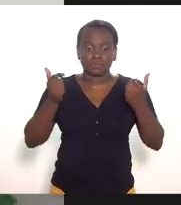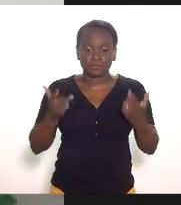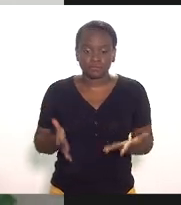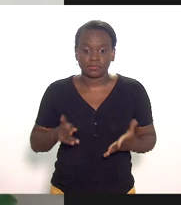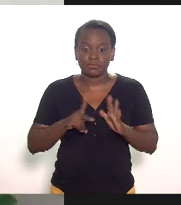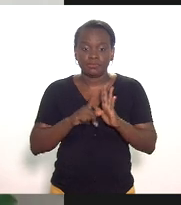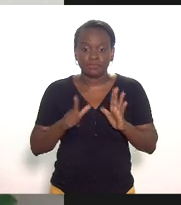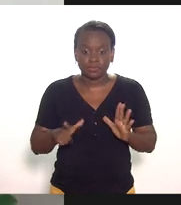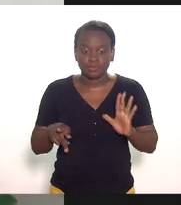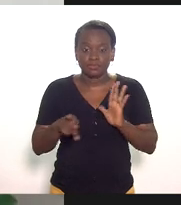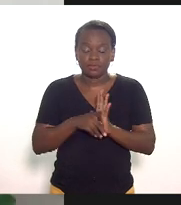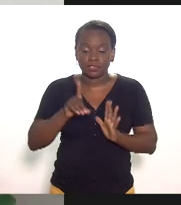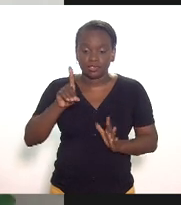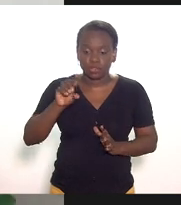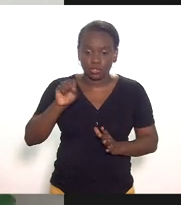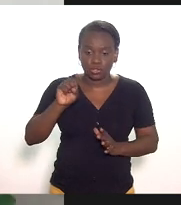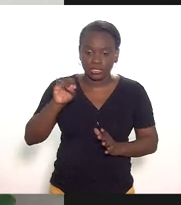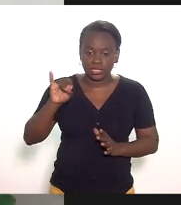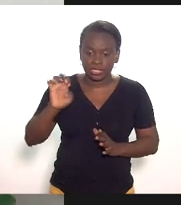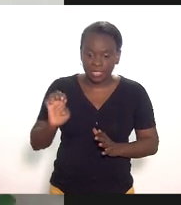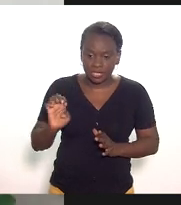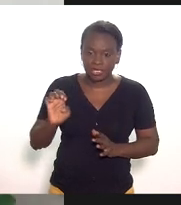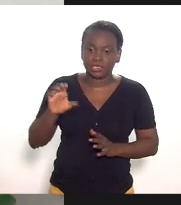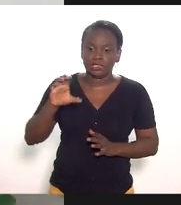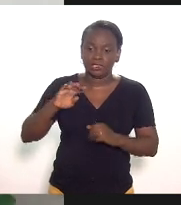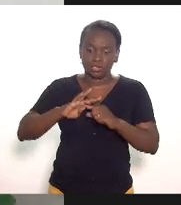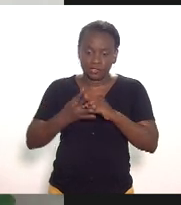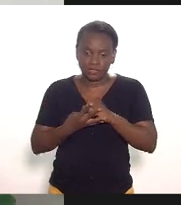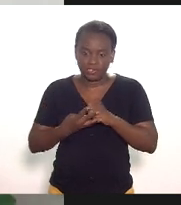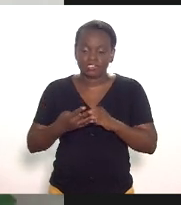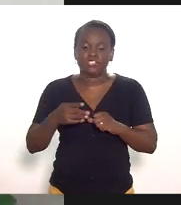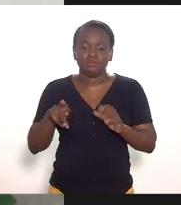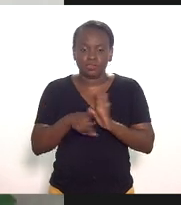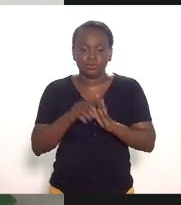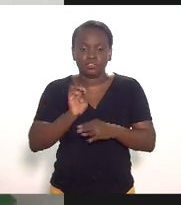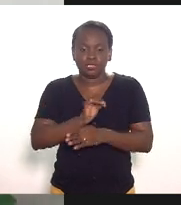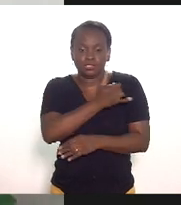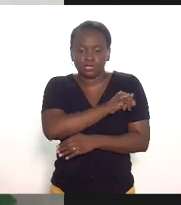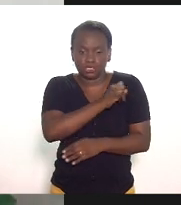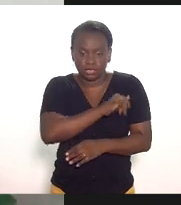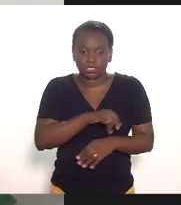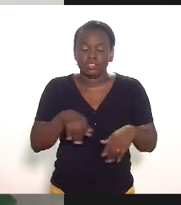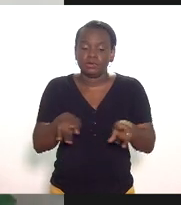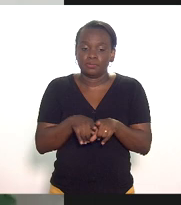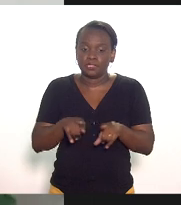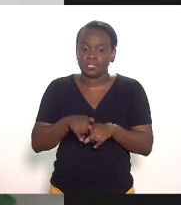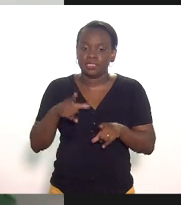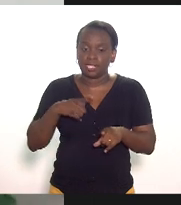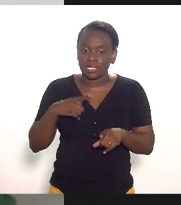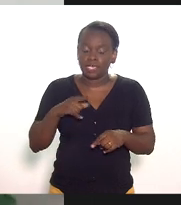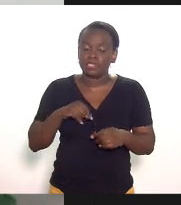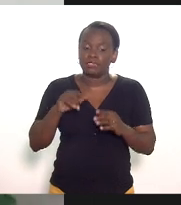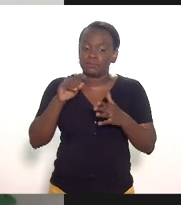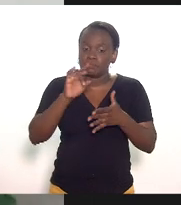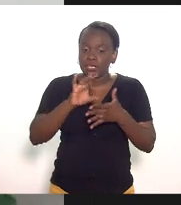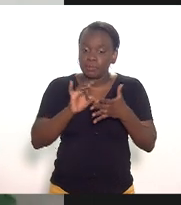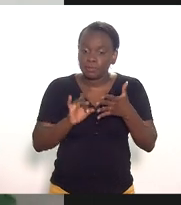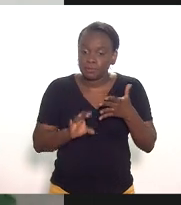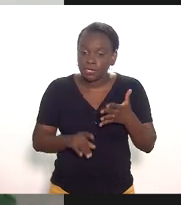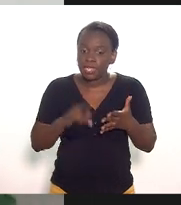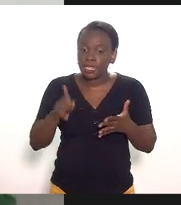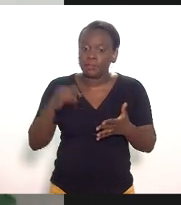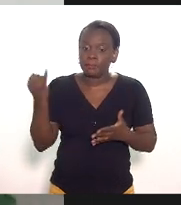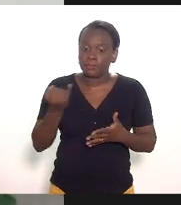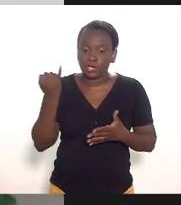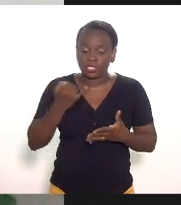do projeto dossiê Covid-19 no âmbito do Estado do Rio de Janeiro e traz uma especificidade que é